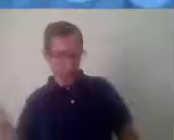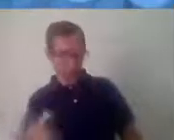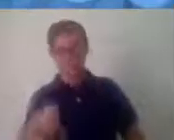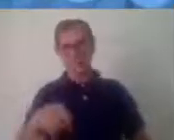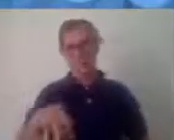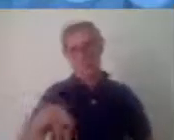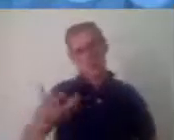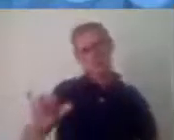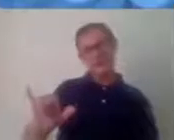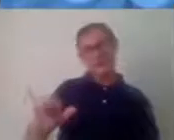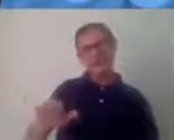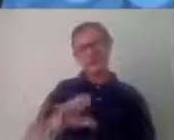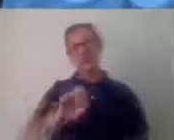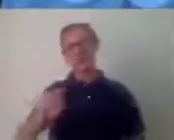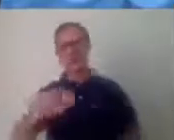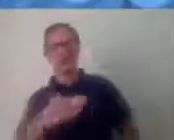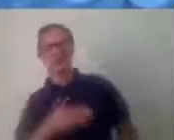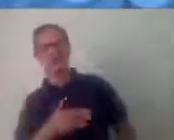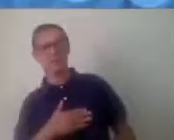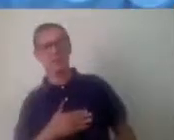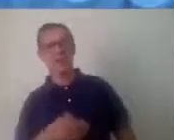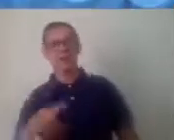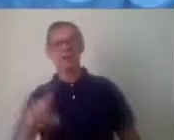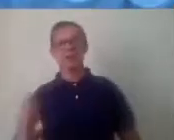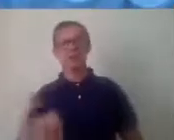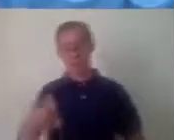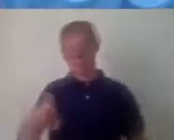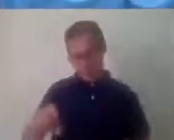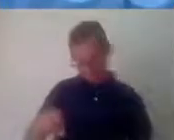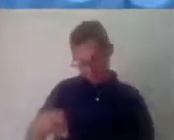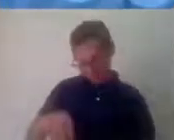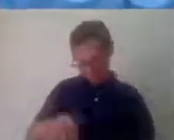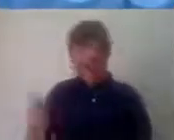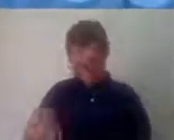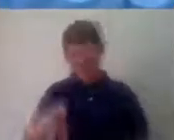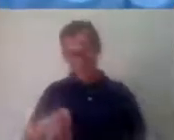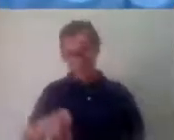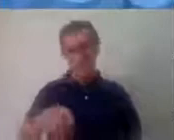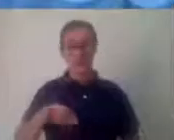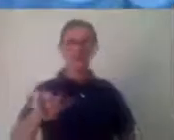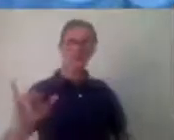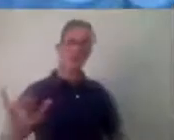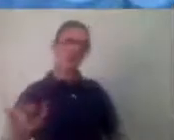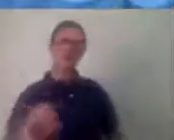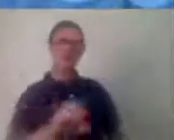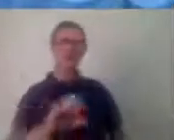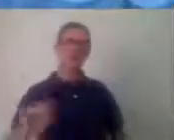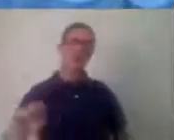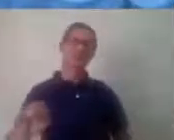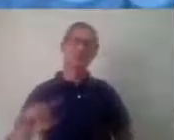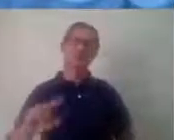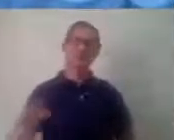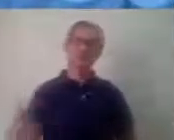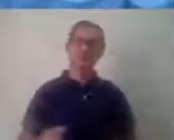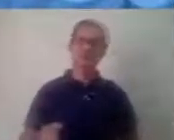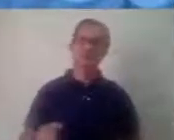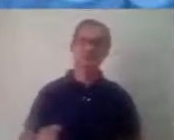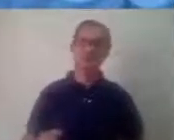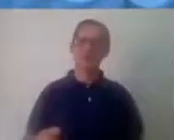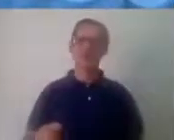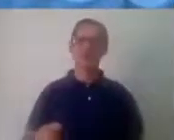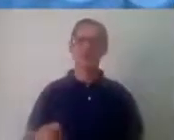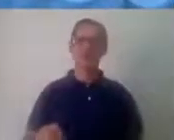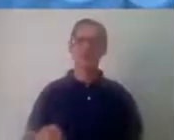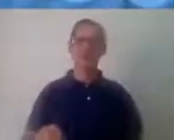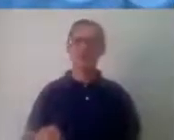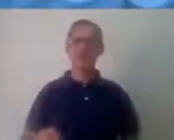x e y que zera a minha derivada parcial em relação a x e um valor de x e y que zera a minha derivada